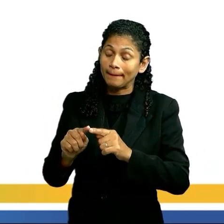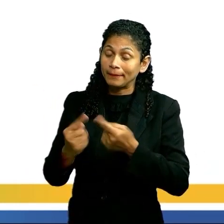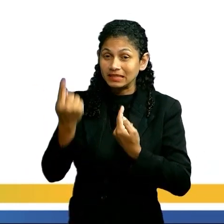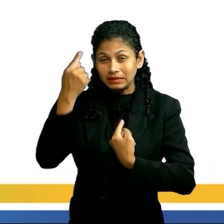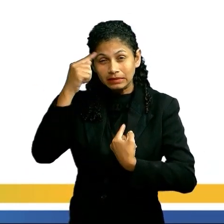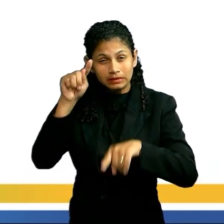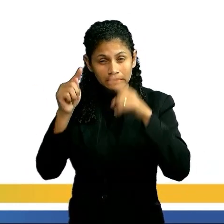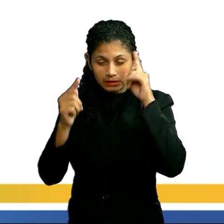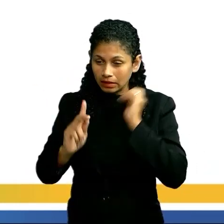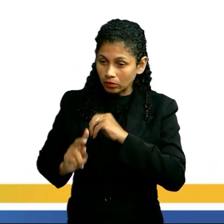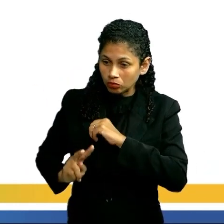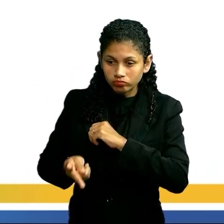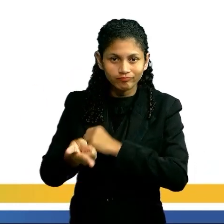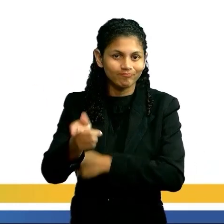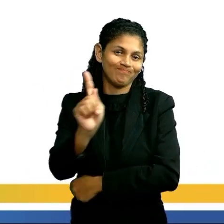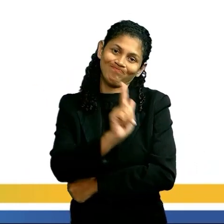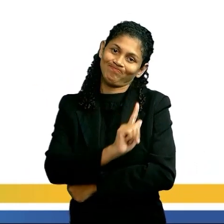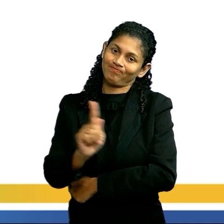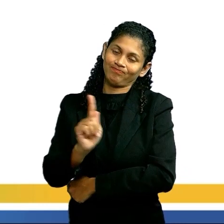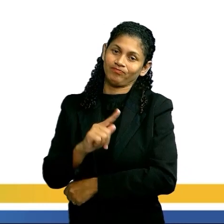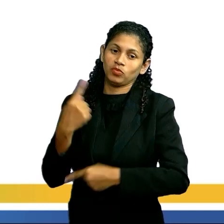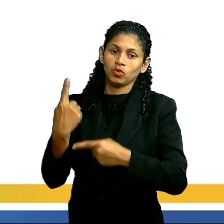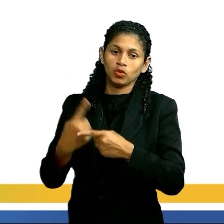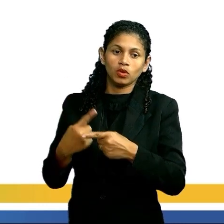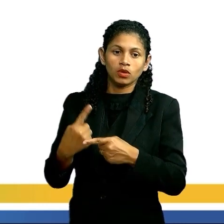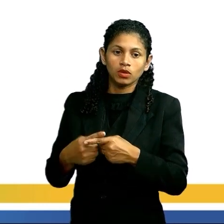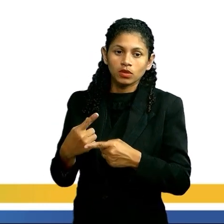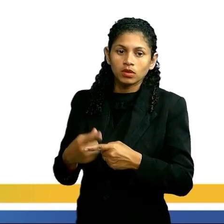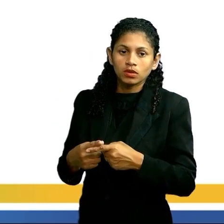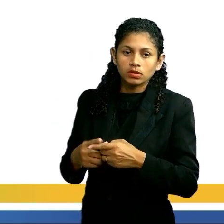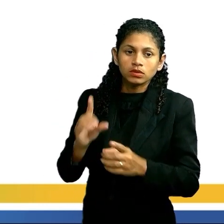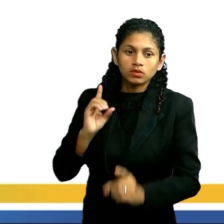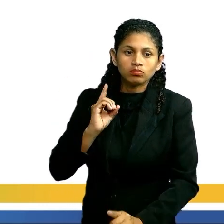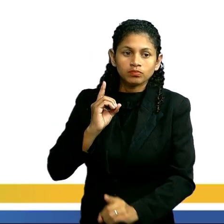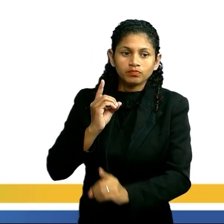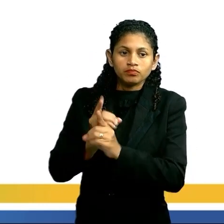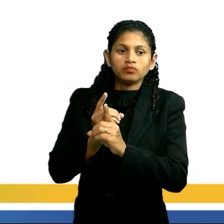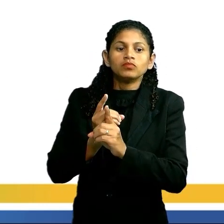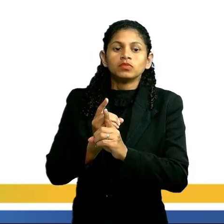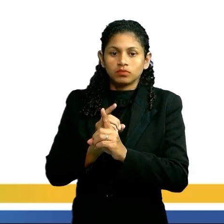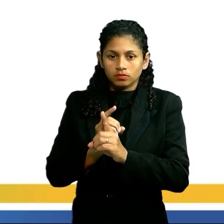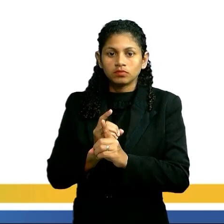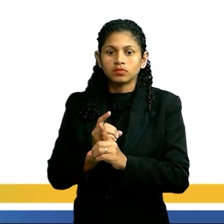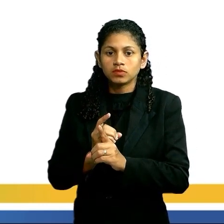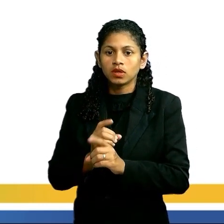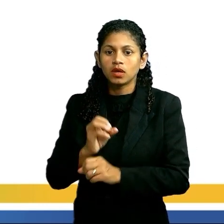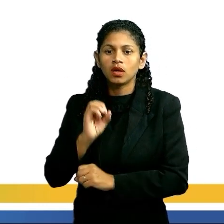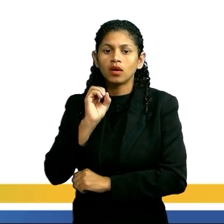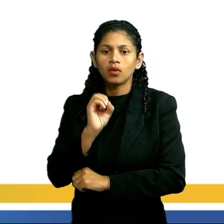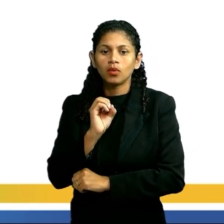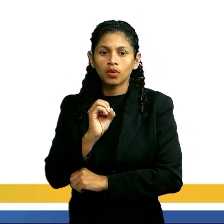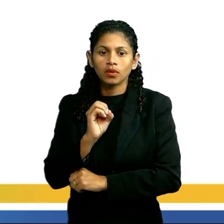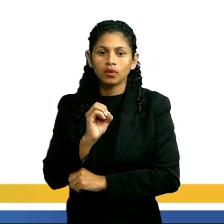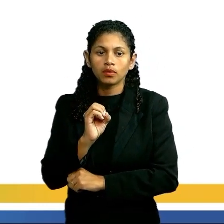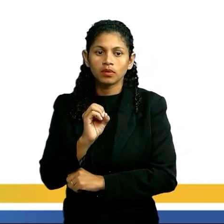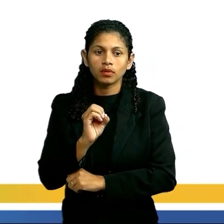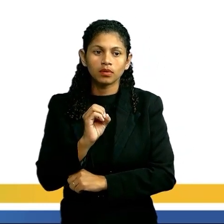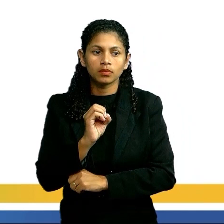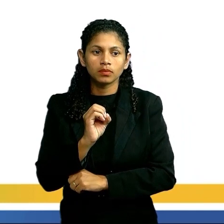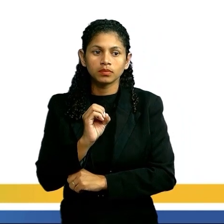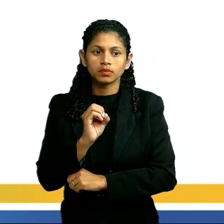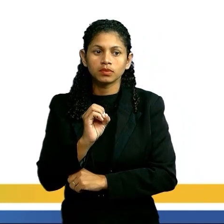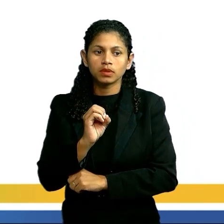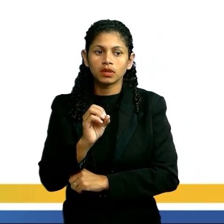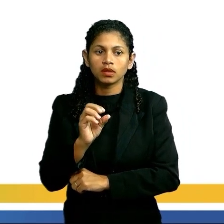foi o cianato de amônia. Tá? Um mineral é o quê? Um composto inorgânico, e por meio da sua decomposição foi